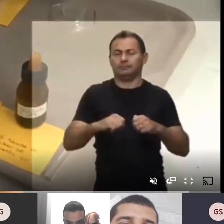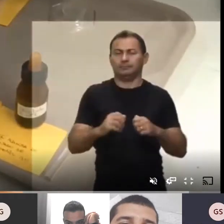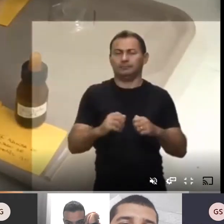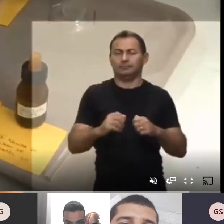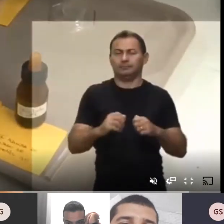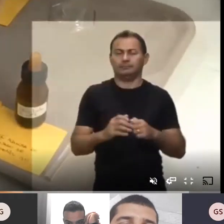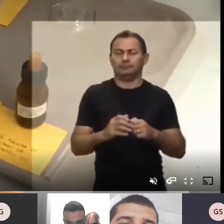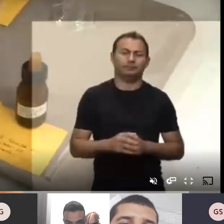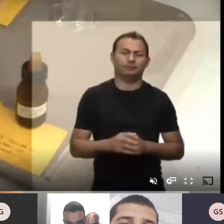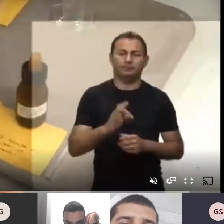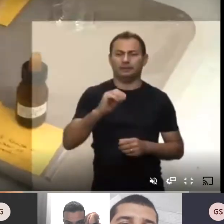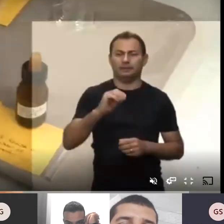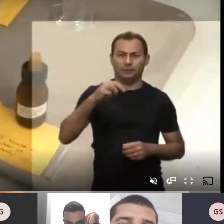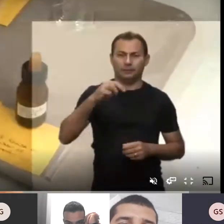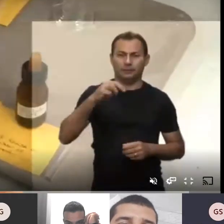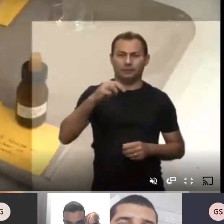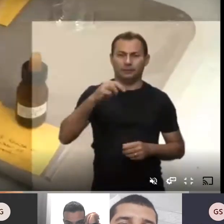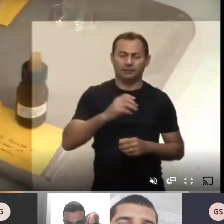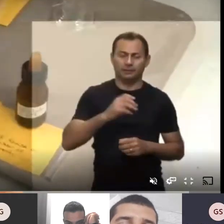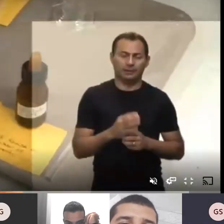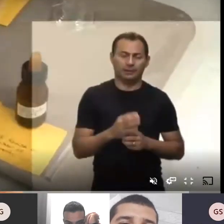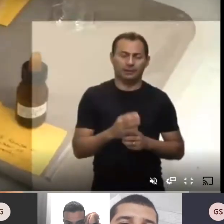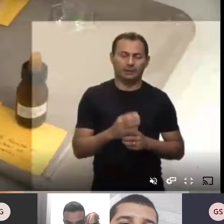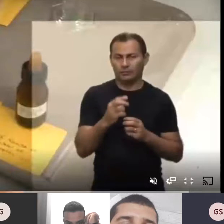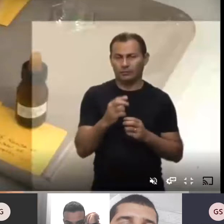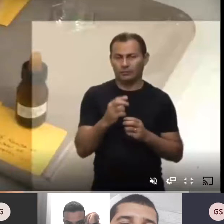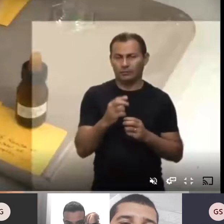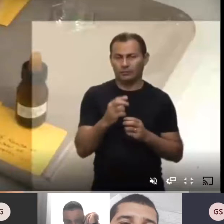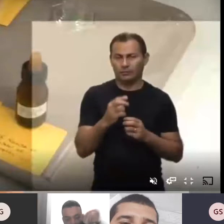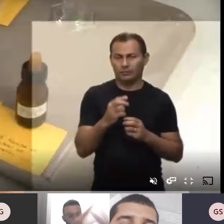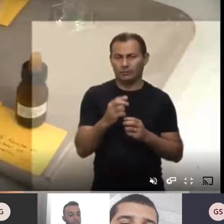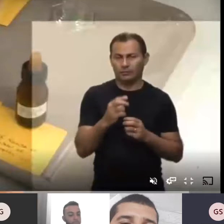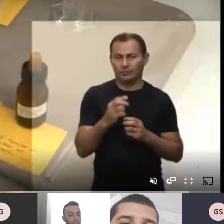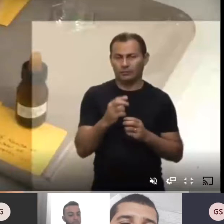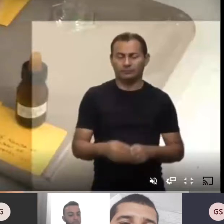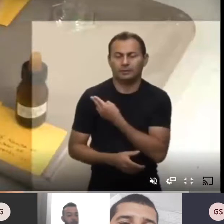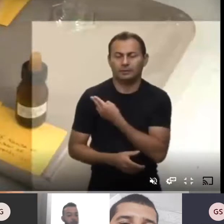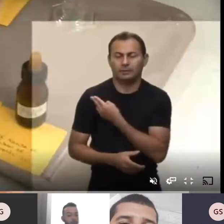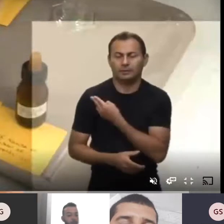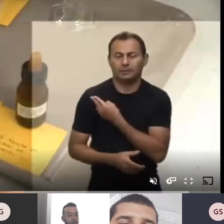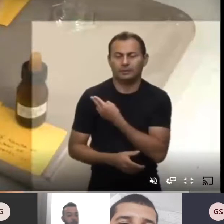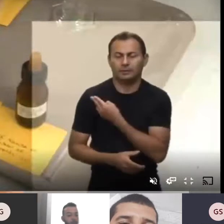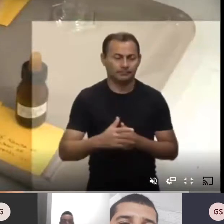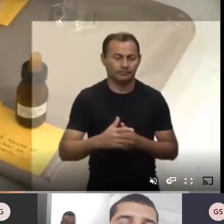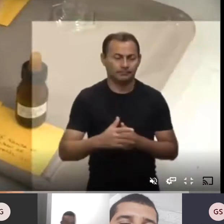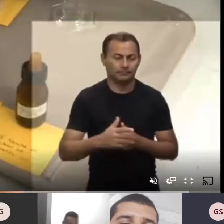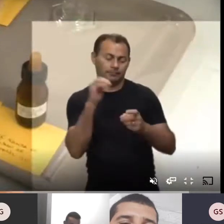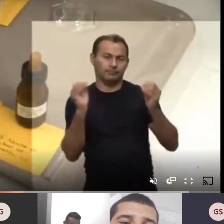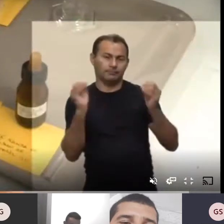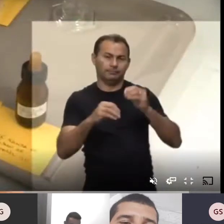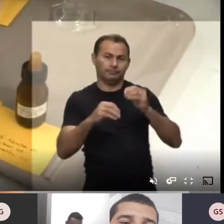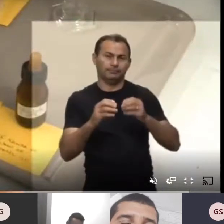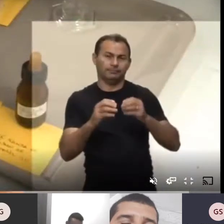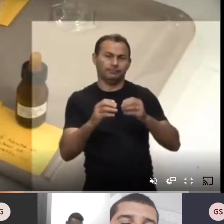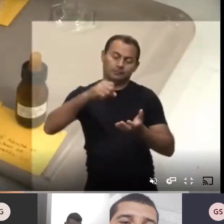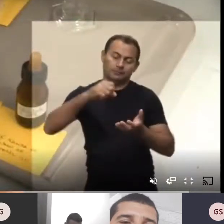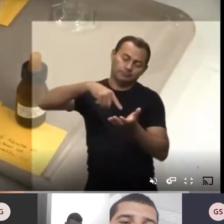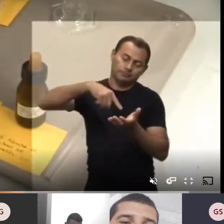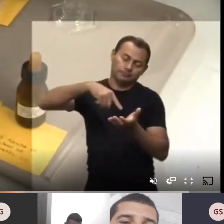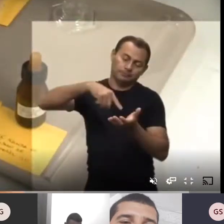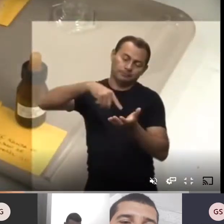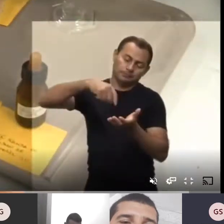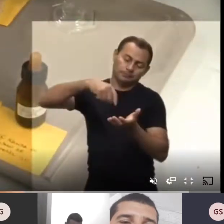O acetato, gente, a solução tampão, ele tem 5, nesse caso aí, eles têm 5,9 de pH.